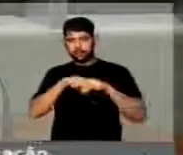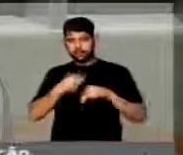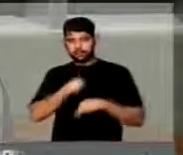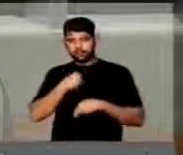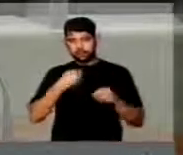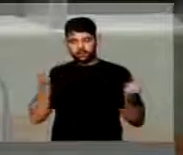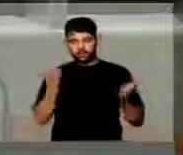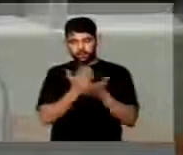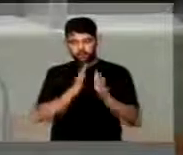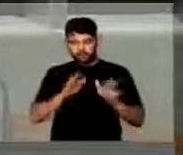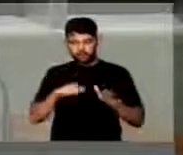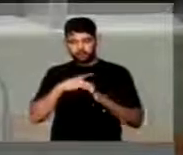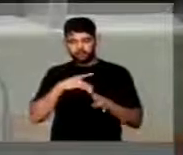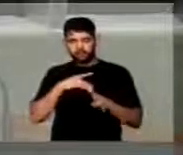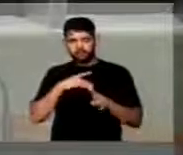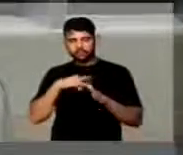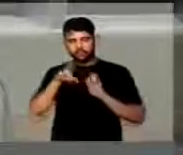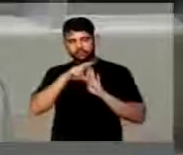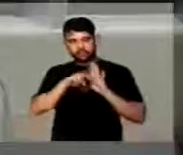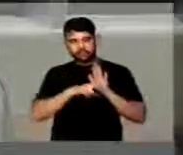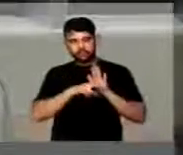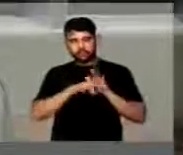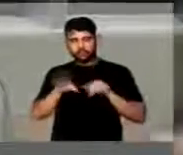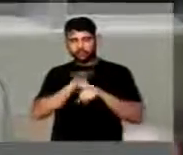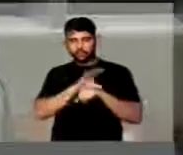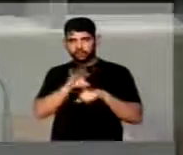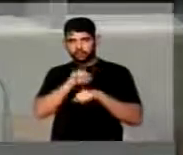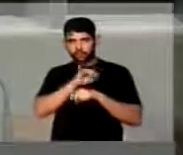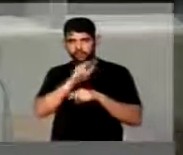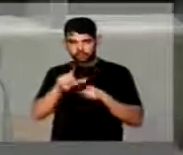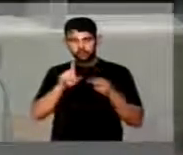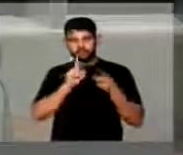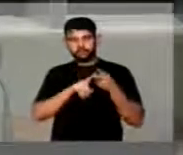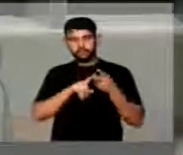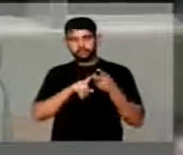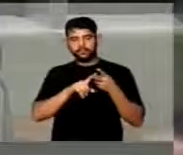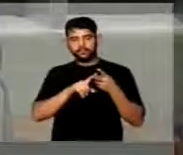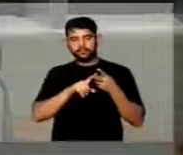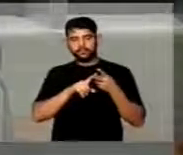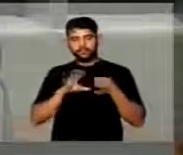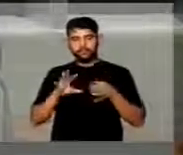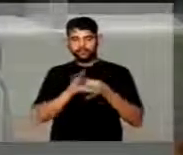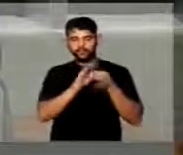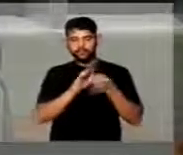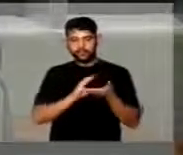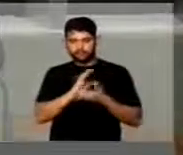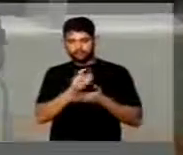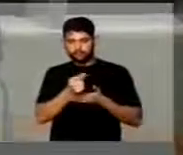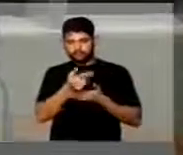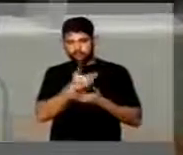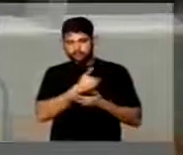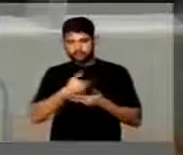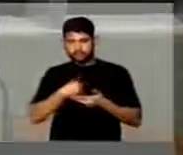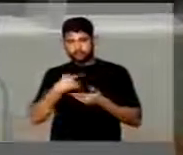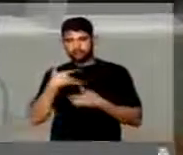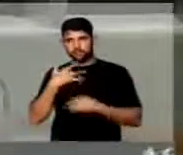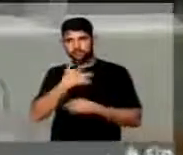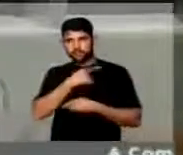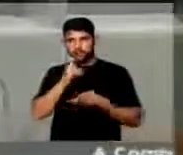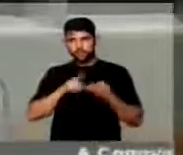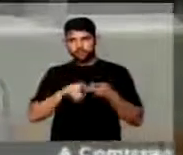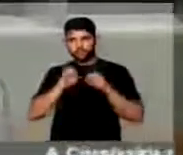inclusive acabando com os dispositivos constitucionais que vinculam verbas para a saúde